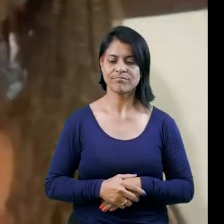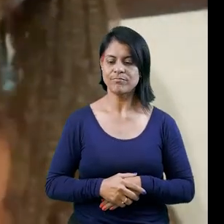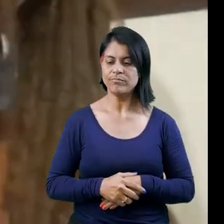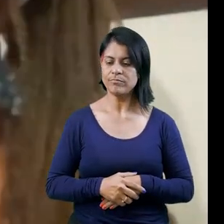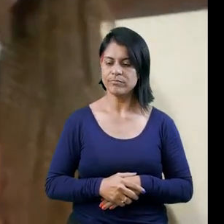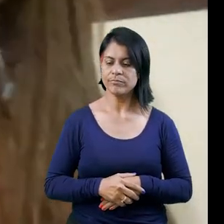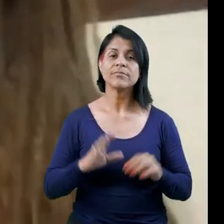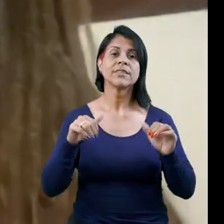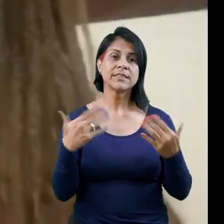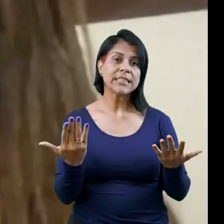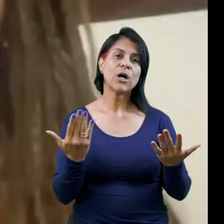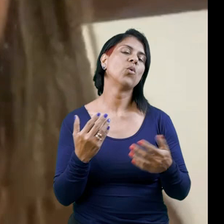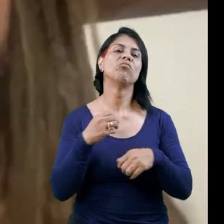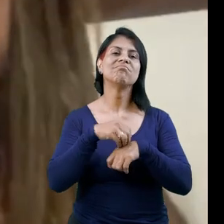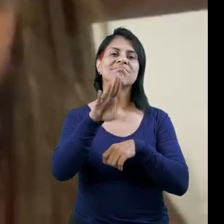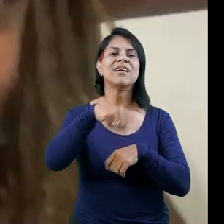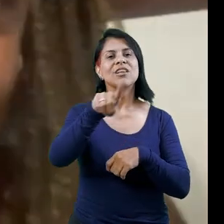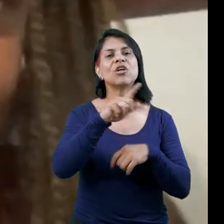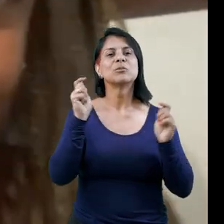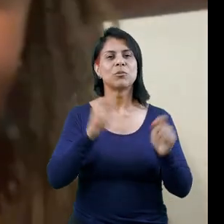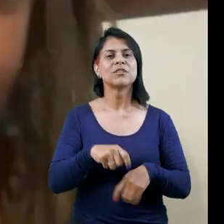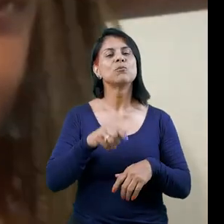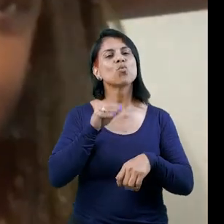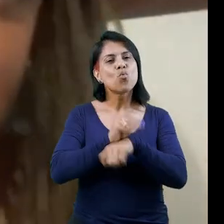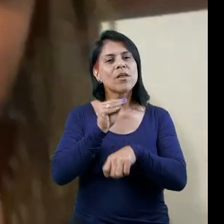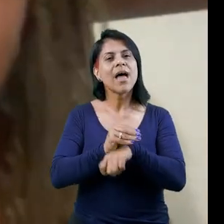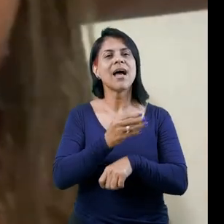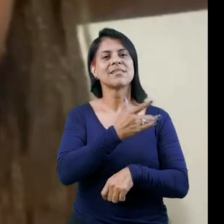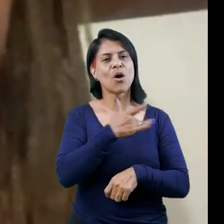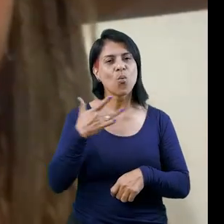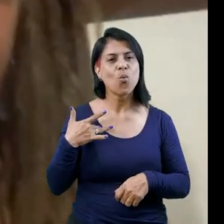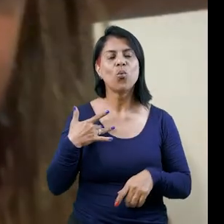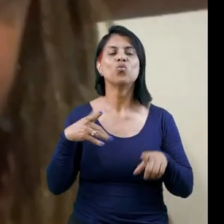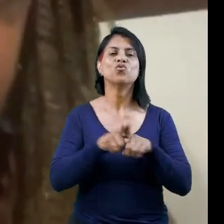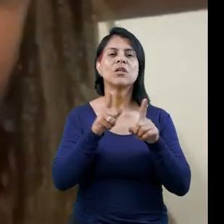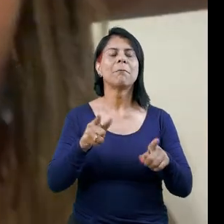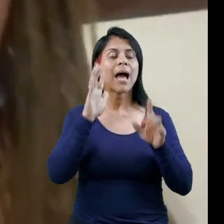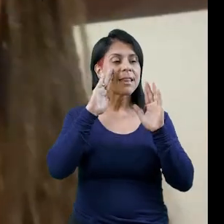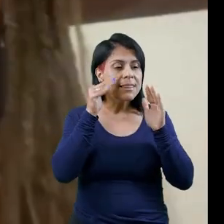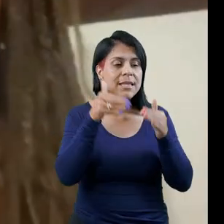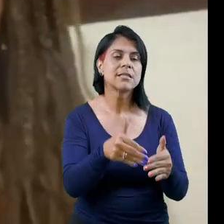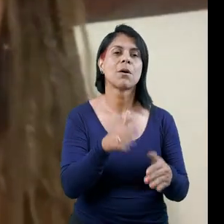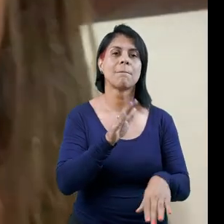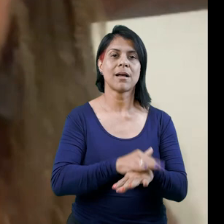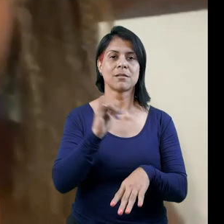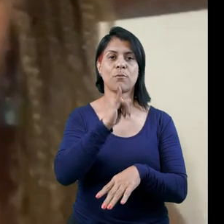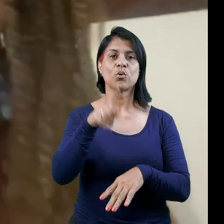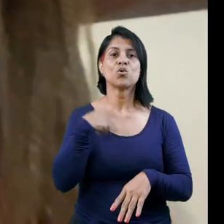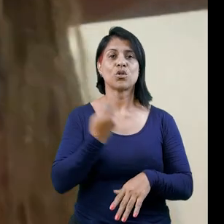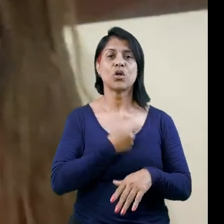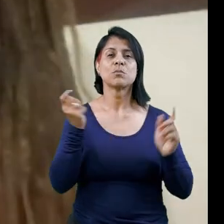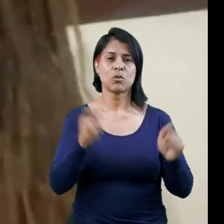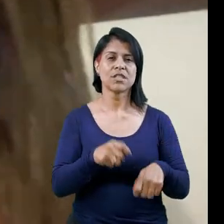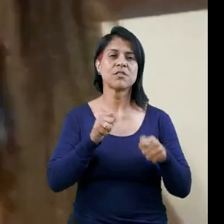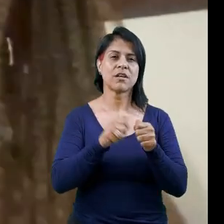Então, é isso, que a gente cuide das nossas saúdes todas, que a gente dê uma atenção a isso, que a gente faça esse